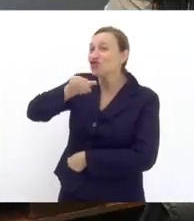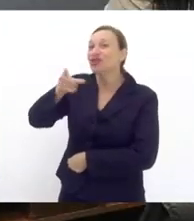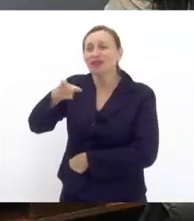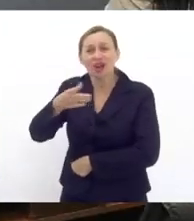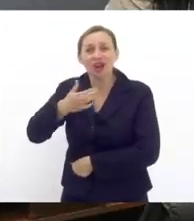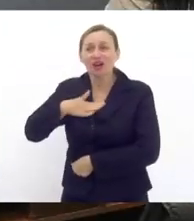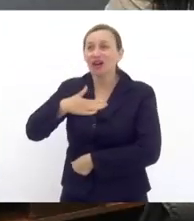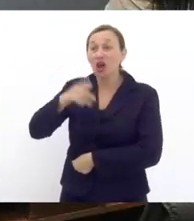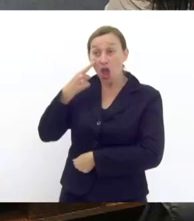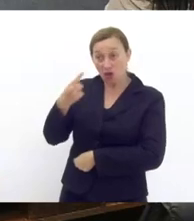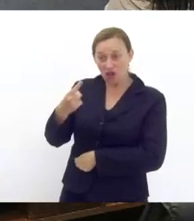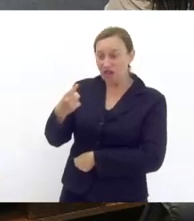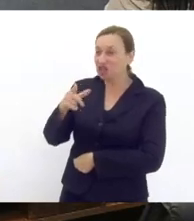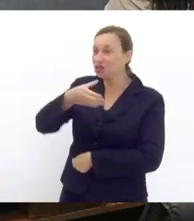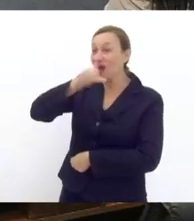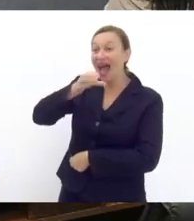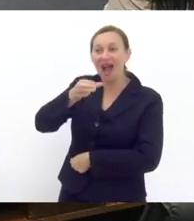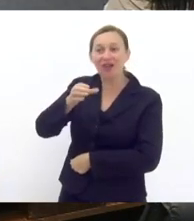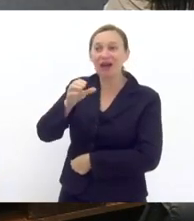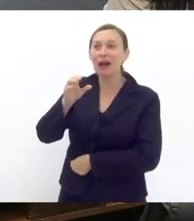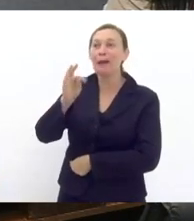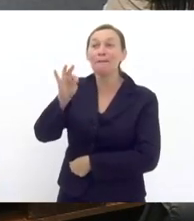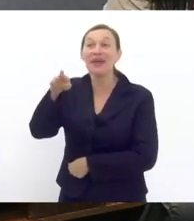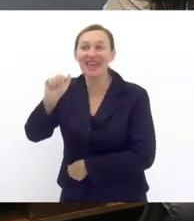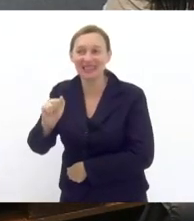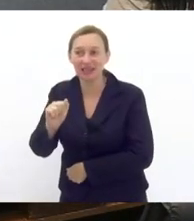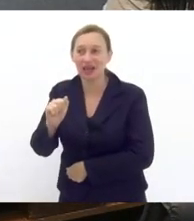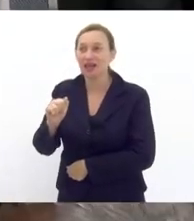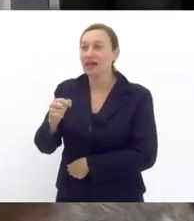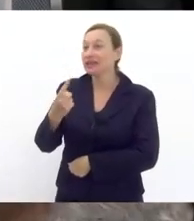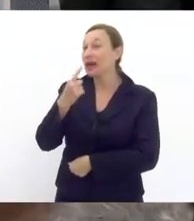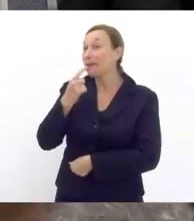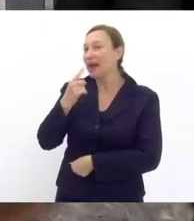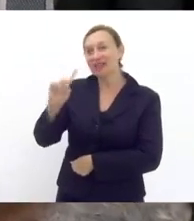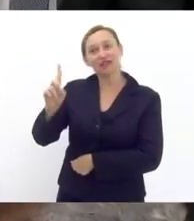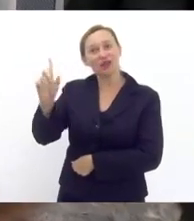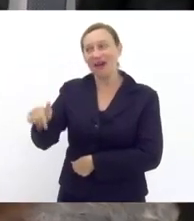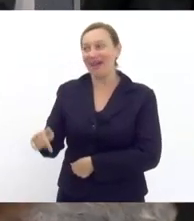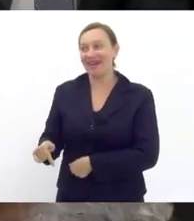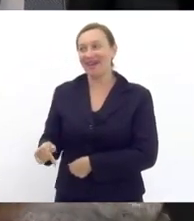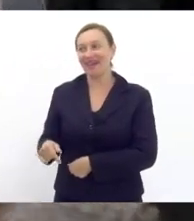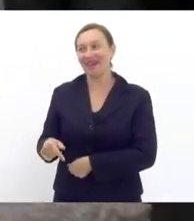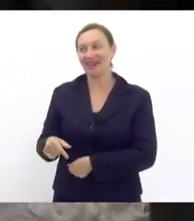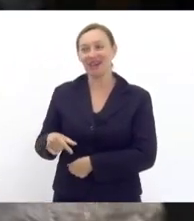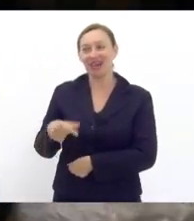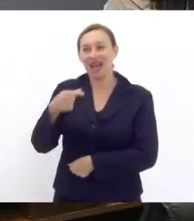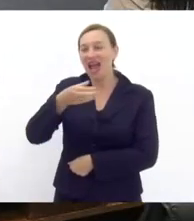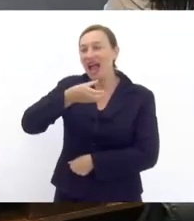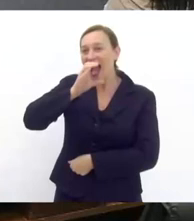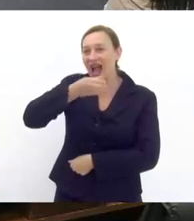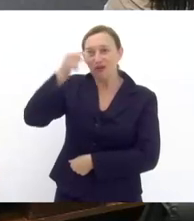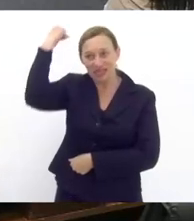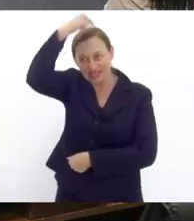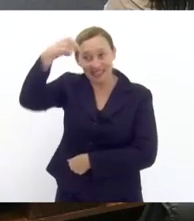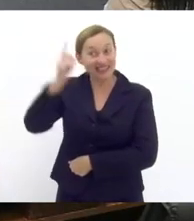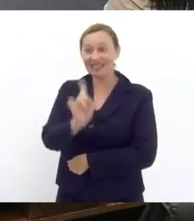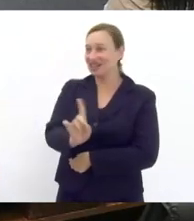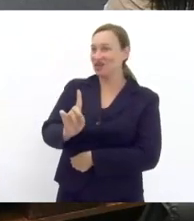Eu vejo logo que não é água benta, porque se está tão próximo, não é água benta. Muito obrigado, senhor presidente.